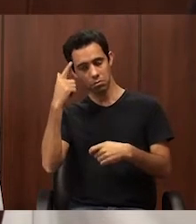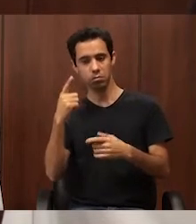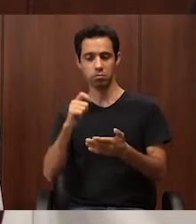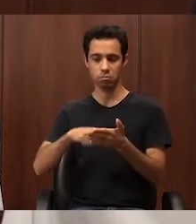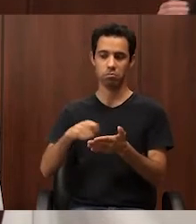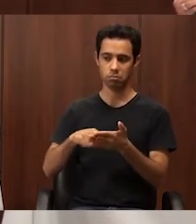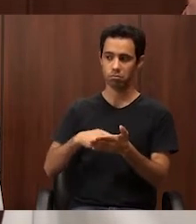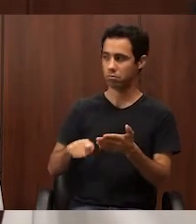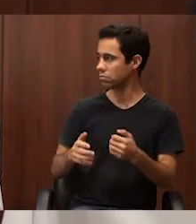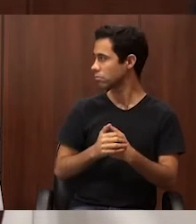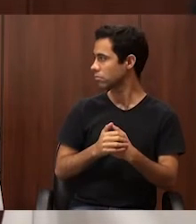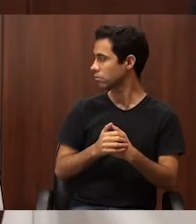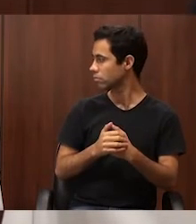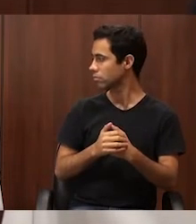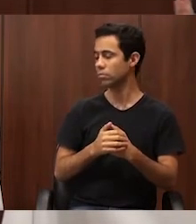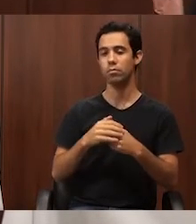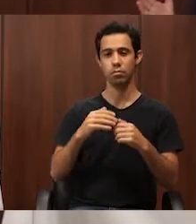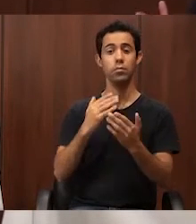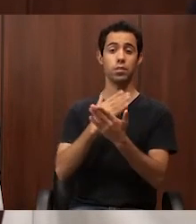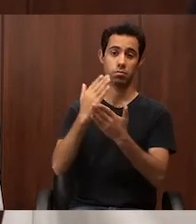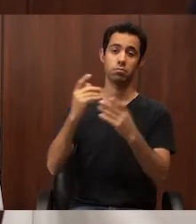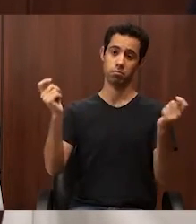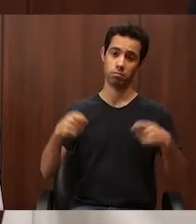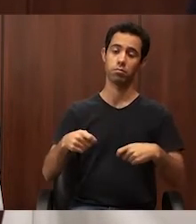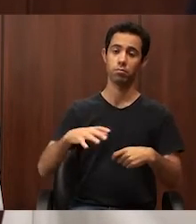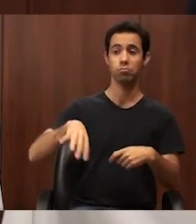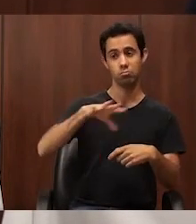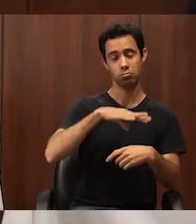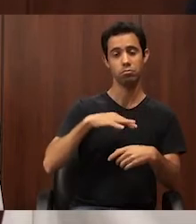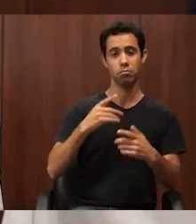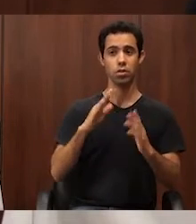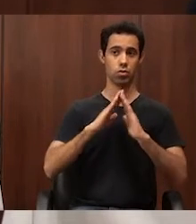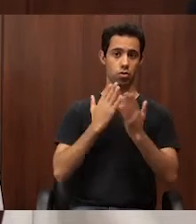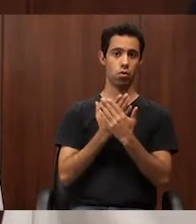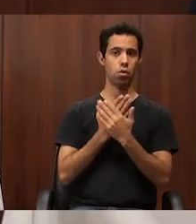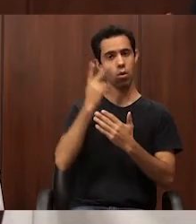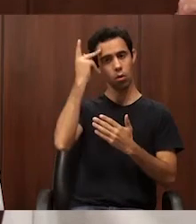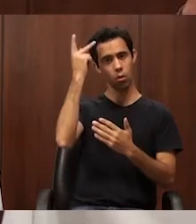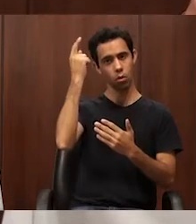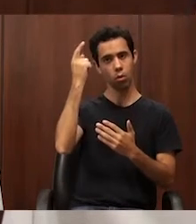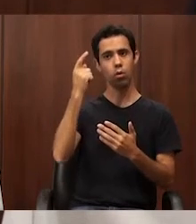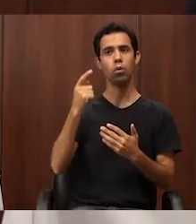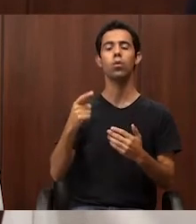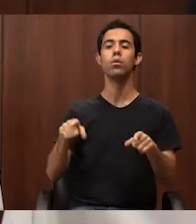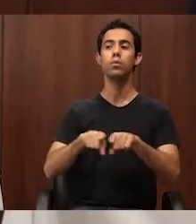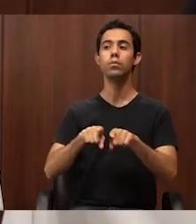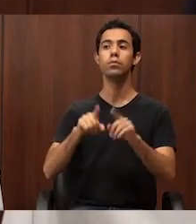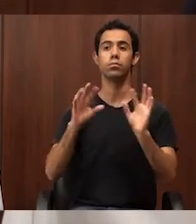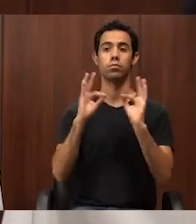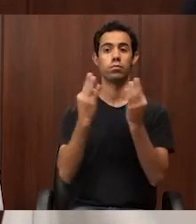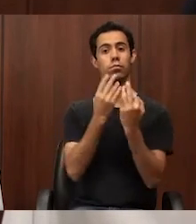e sustento isso, mas eu acredito que a maioria pode e deve na escola comum. Em relação ao direito dos pais, também queria